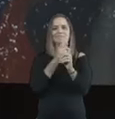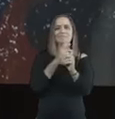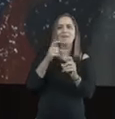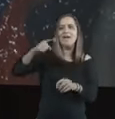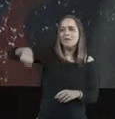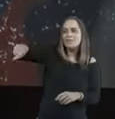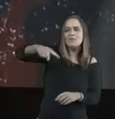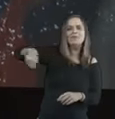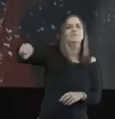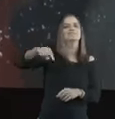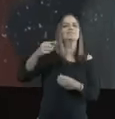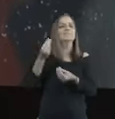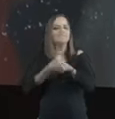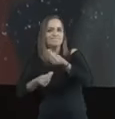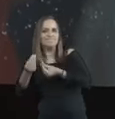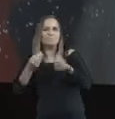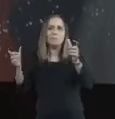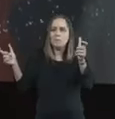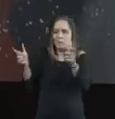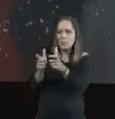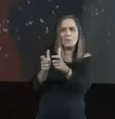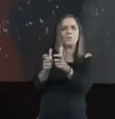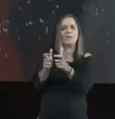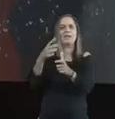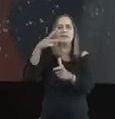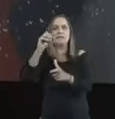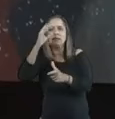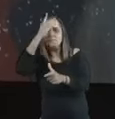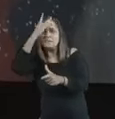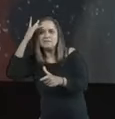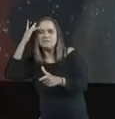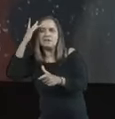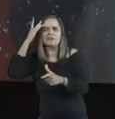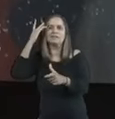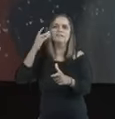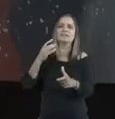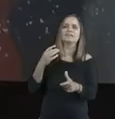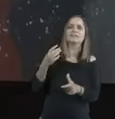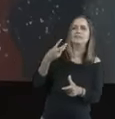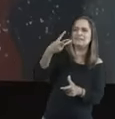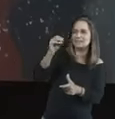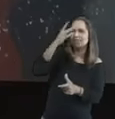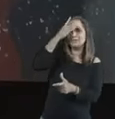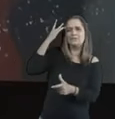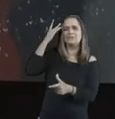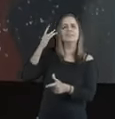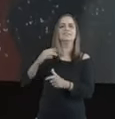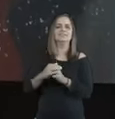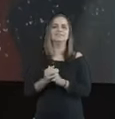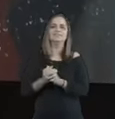e éramos então menos de 30 pessoas numa escola municipal. Eu te pergunto, você acha que me faltou alguma coisa?